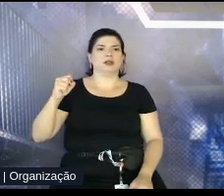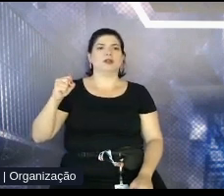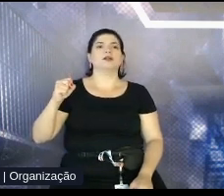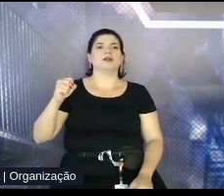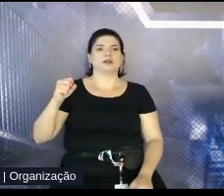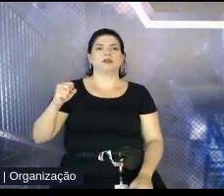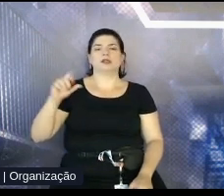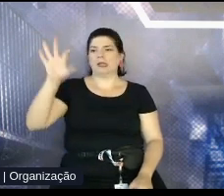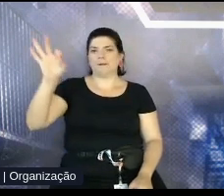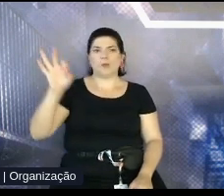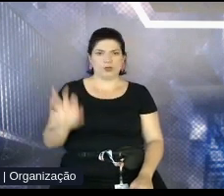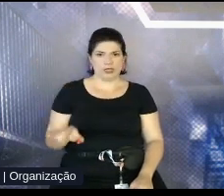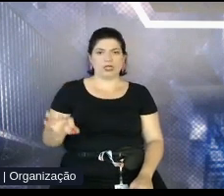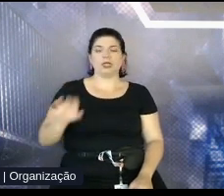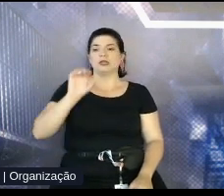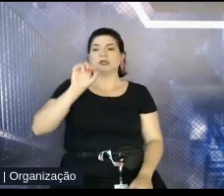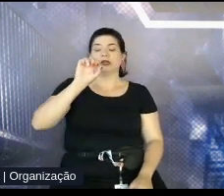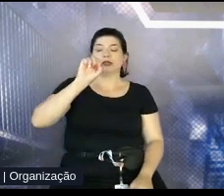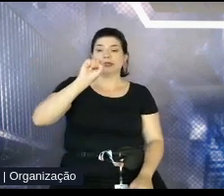tem que